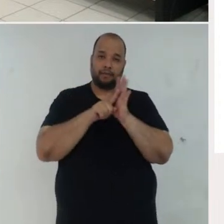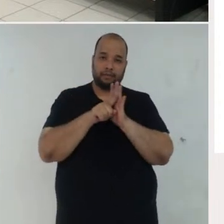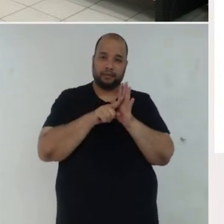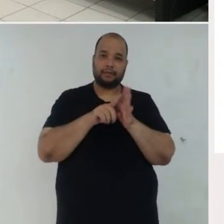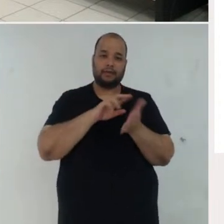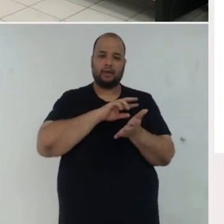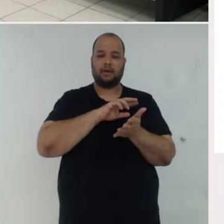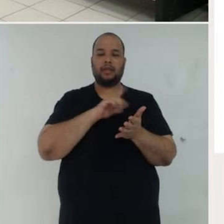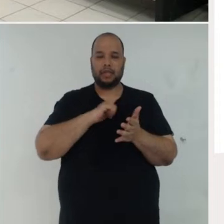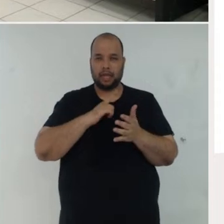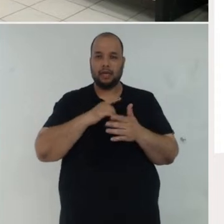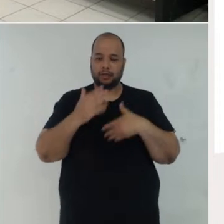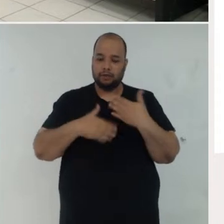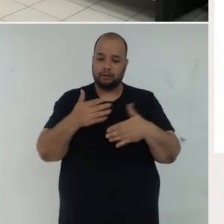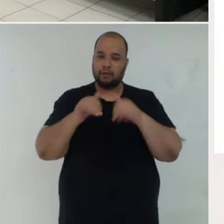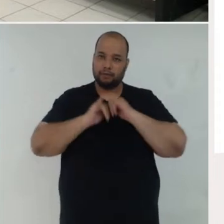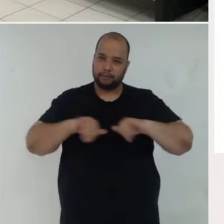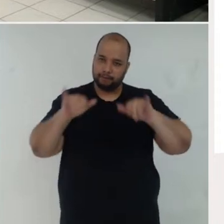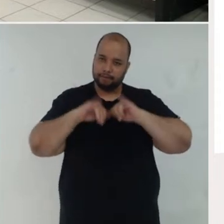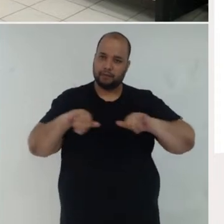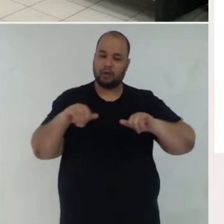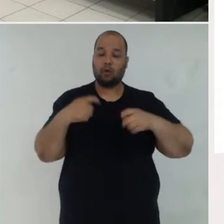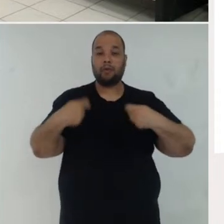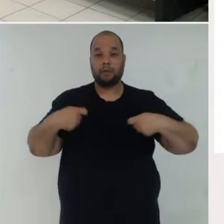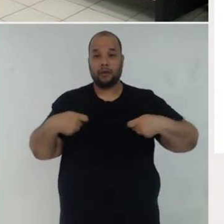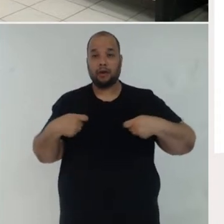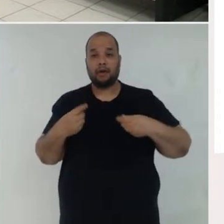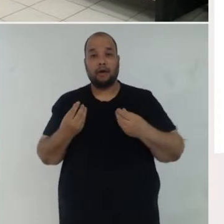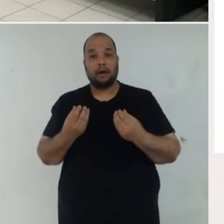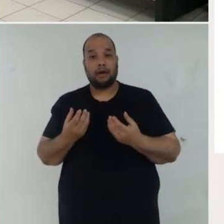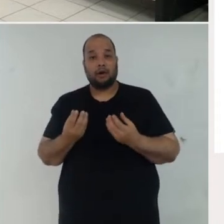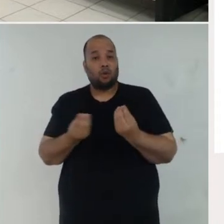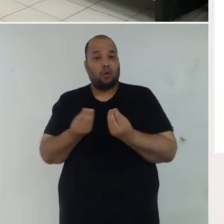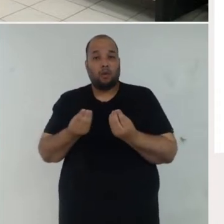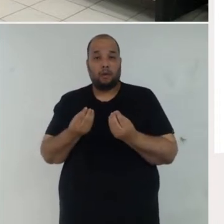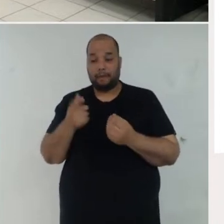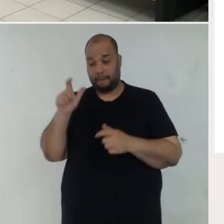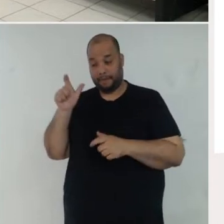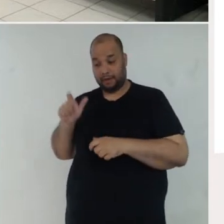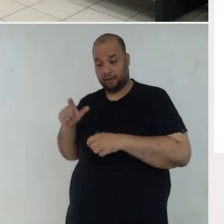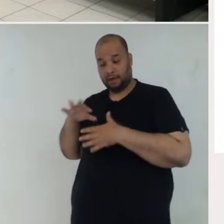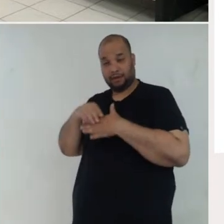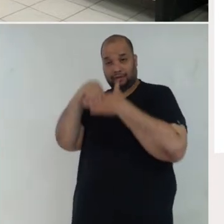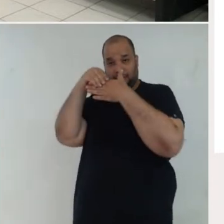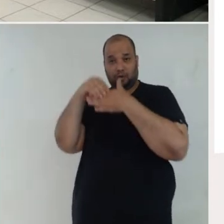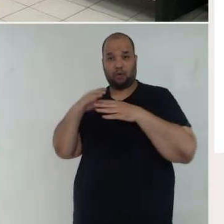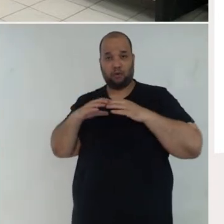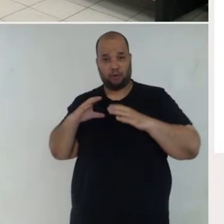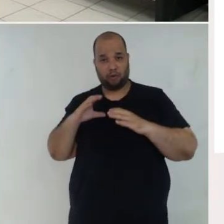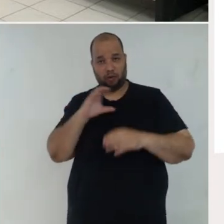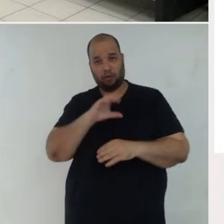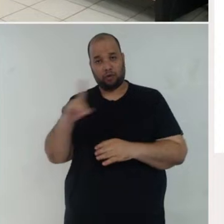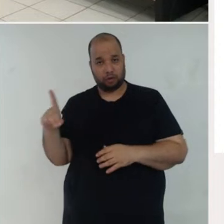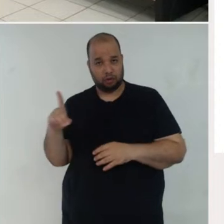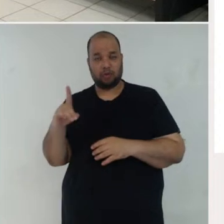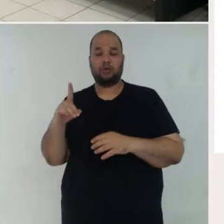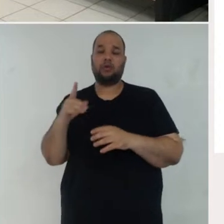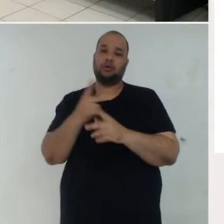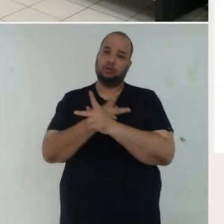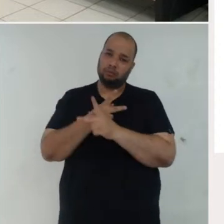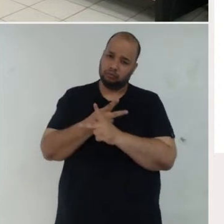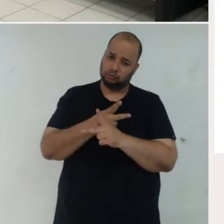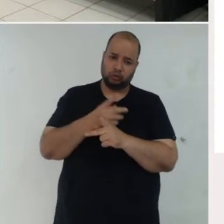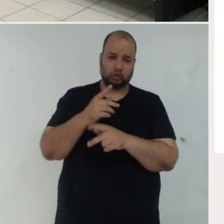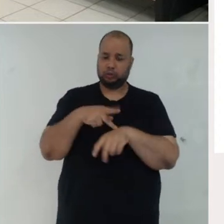vir essa necessidade. Então, um editor, como um coordenador de programa